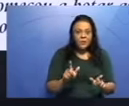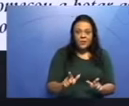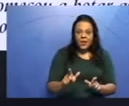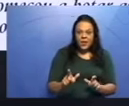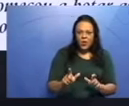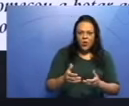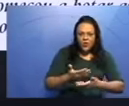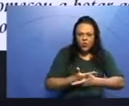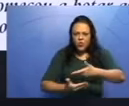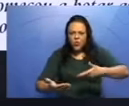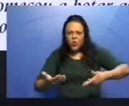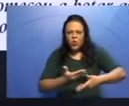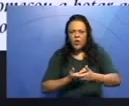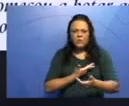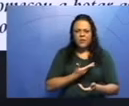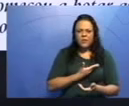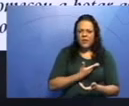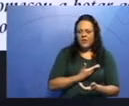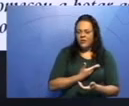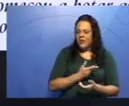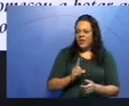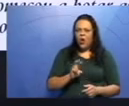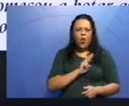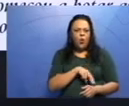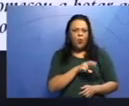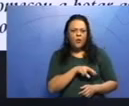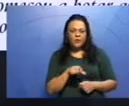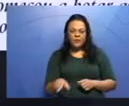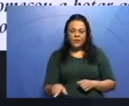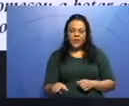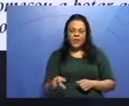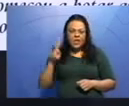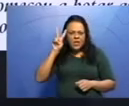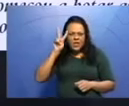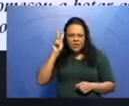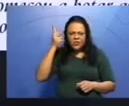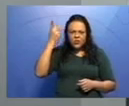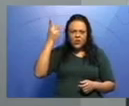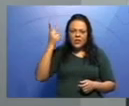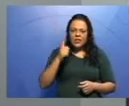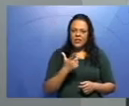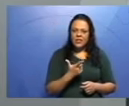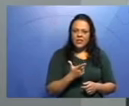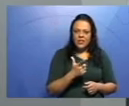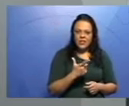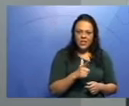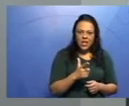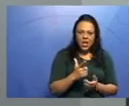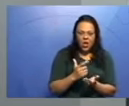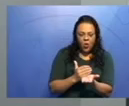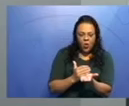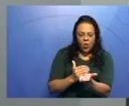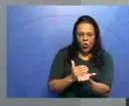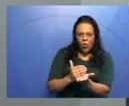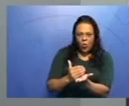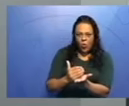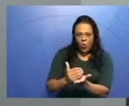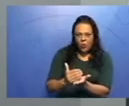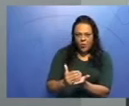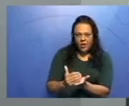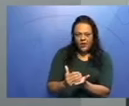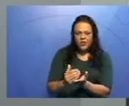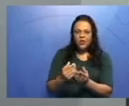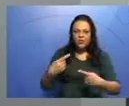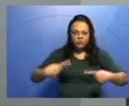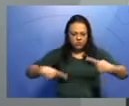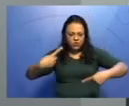se envolveram, como é a amizade, como é o romance. Não, é uma história alinear. Ela inicia-se com esse diálogo